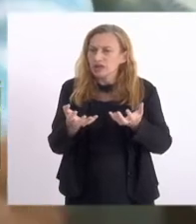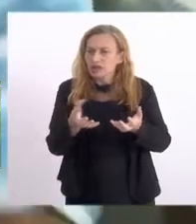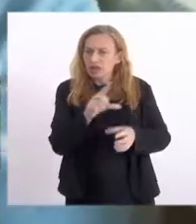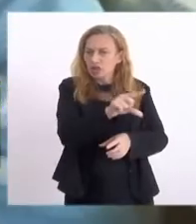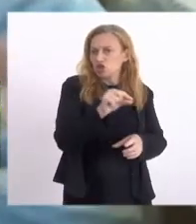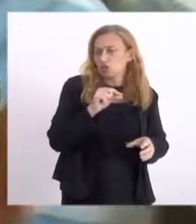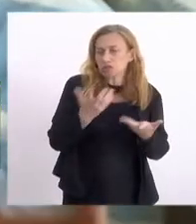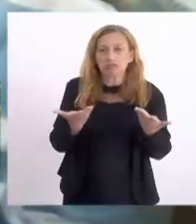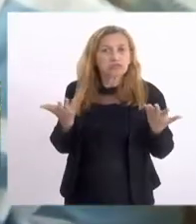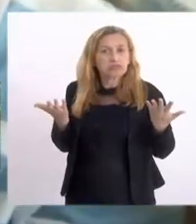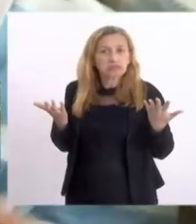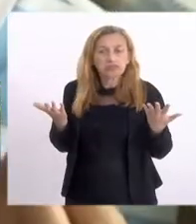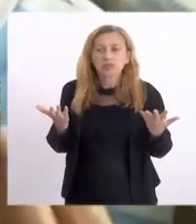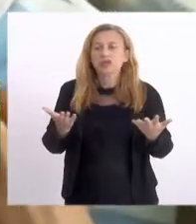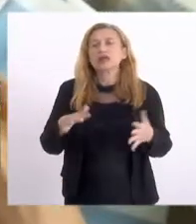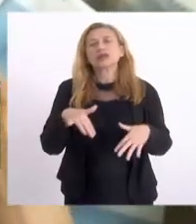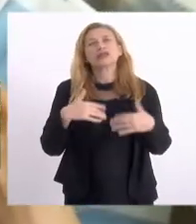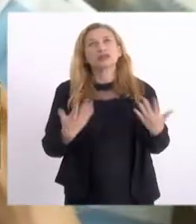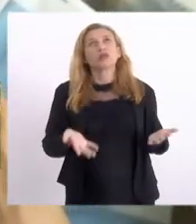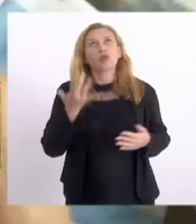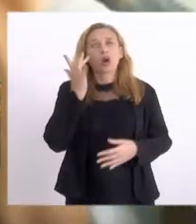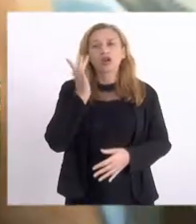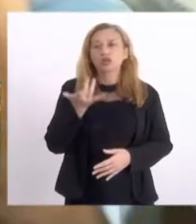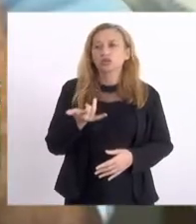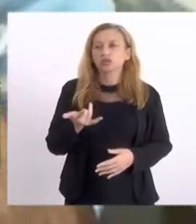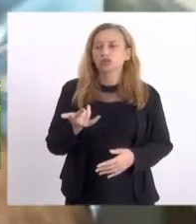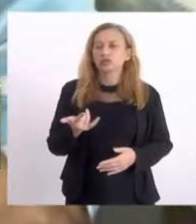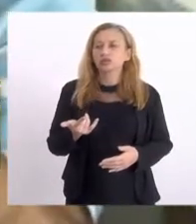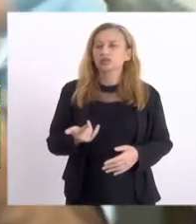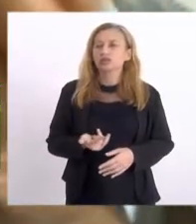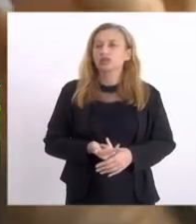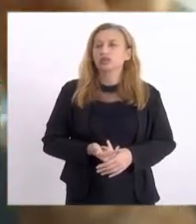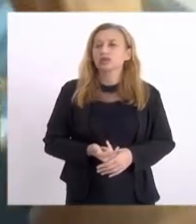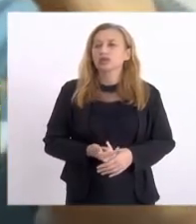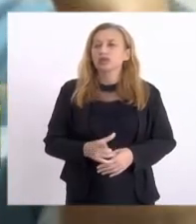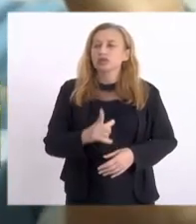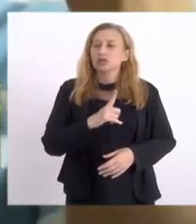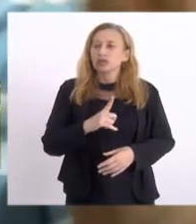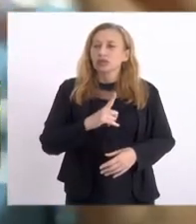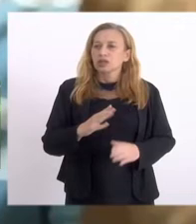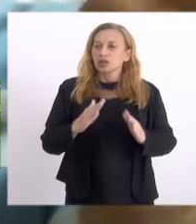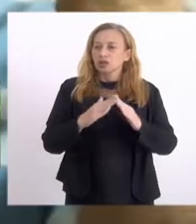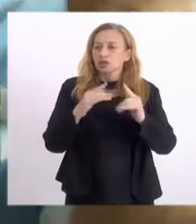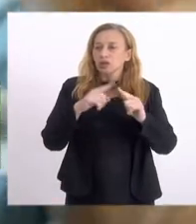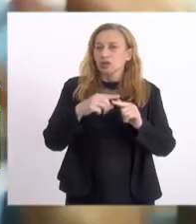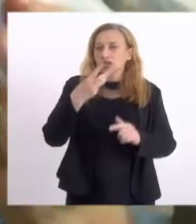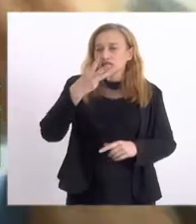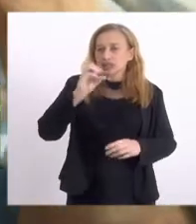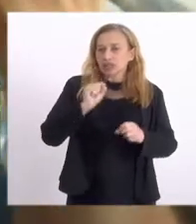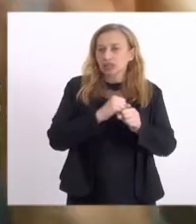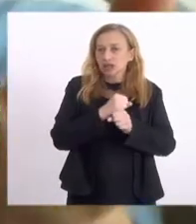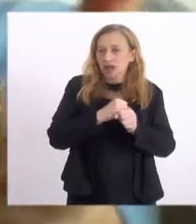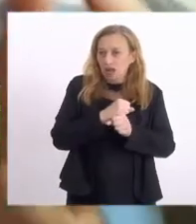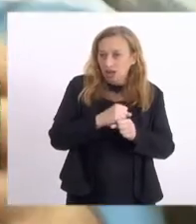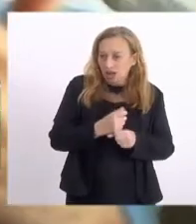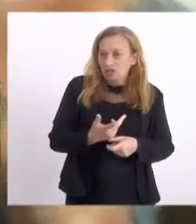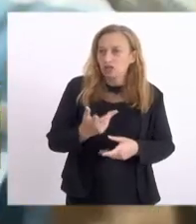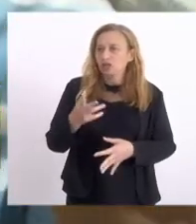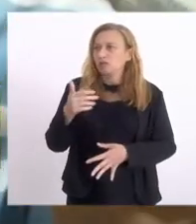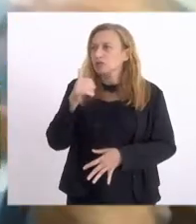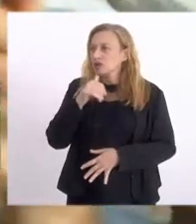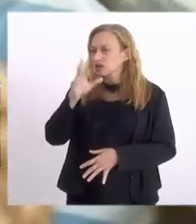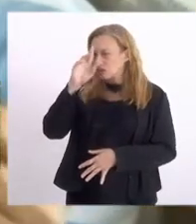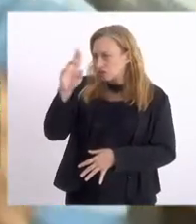aquela denominação. Então, eu acho que, apesar de ter uma igreja de 30 anos no Campinho, como diz a senhora,